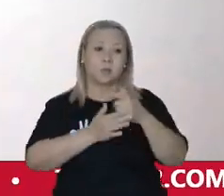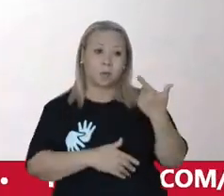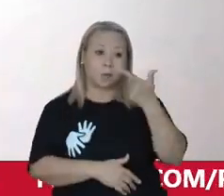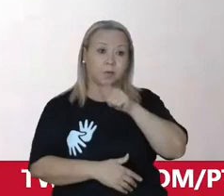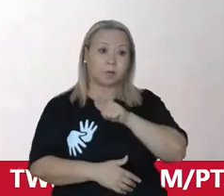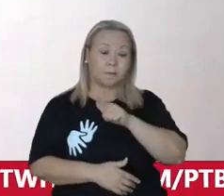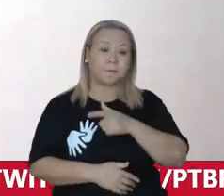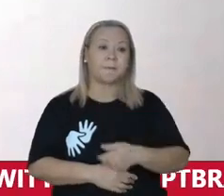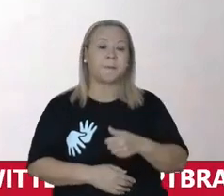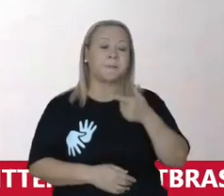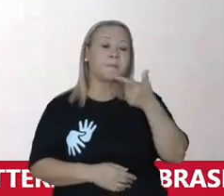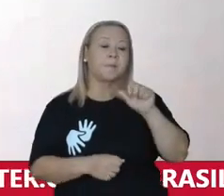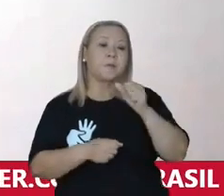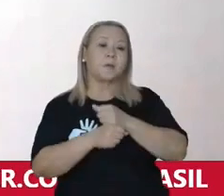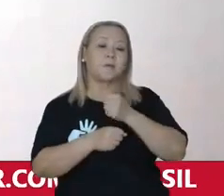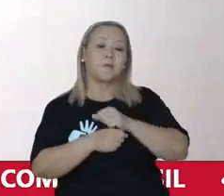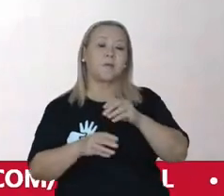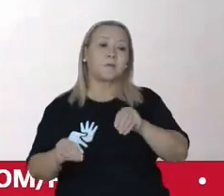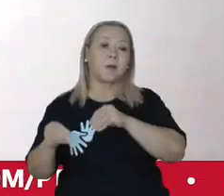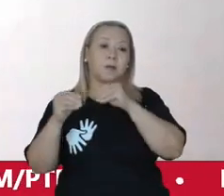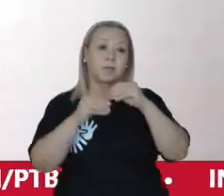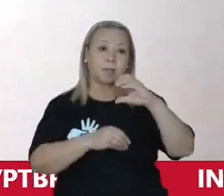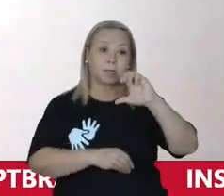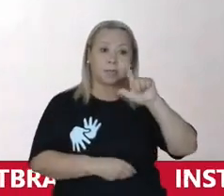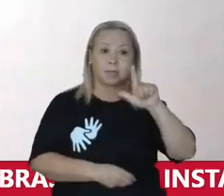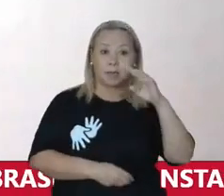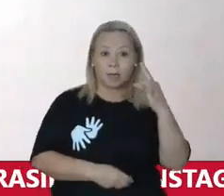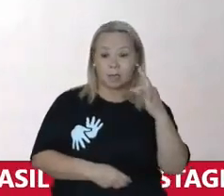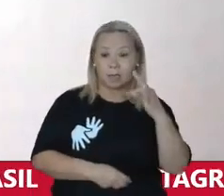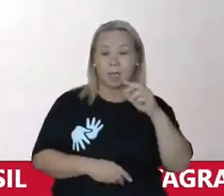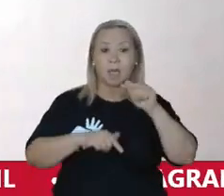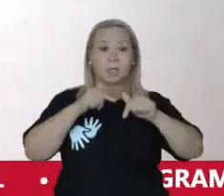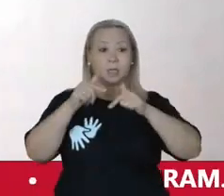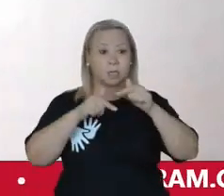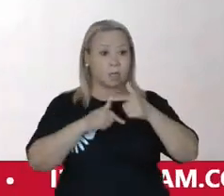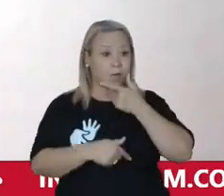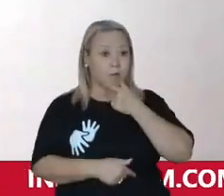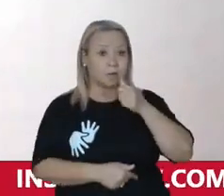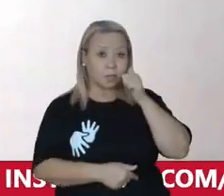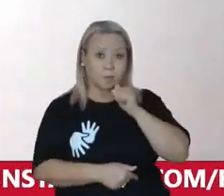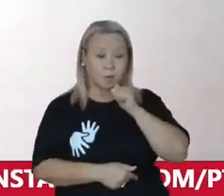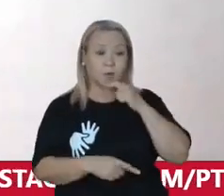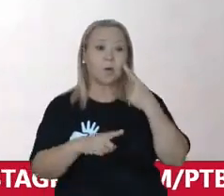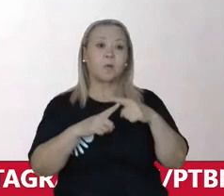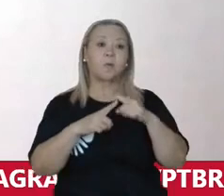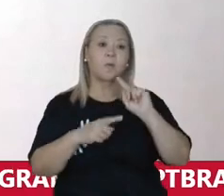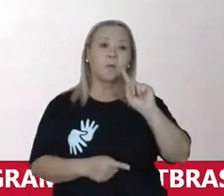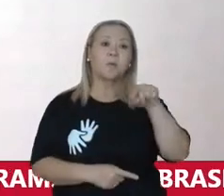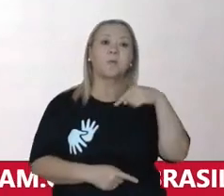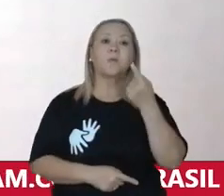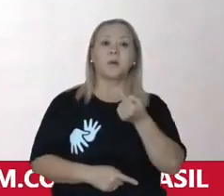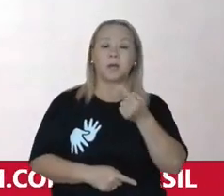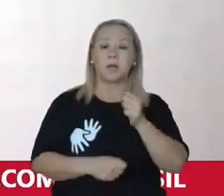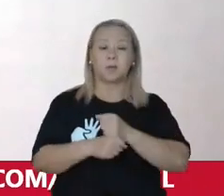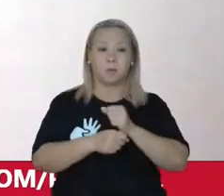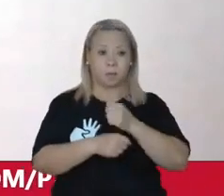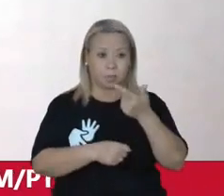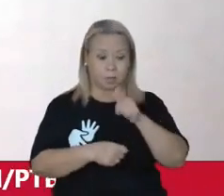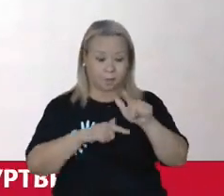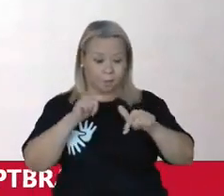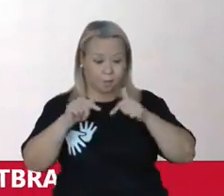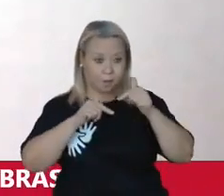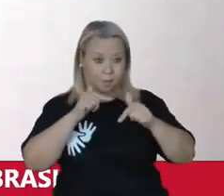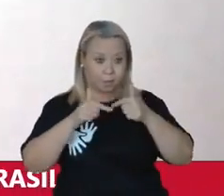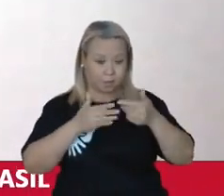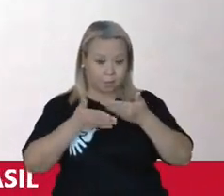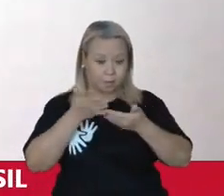uma reforma para tirar da CLT esses trabalhadores e trabalhadoras, porque depois, né, da reforma trabalhista,